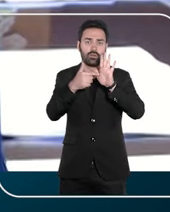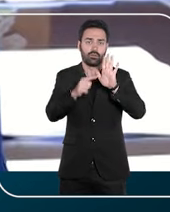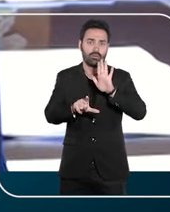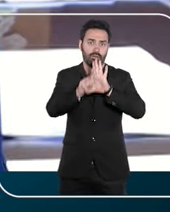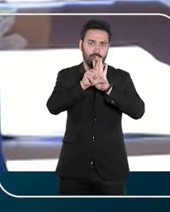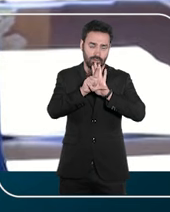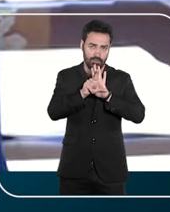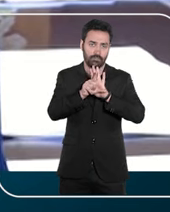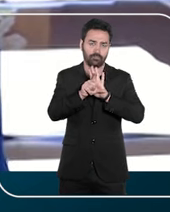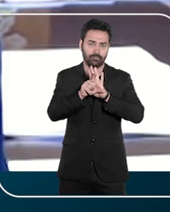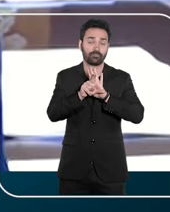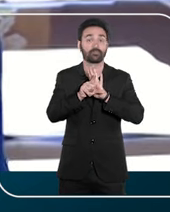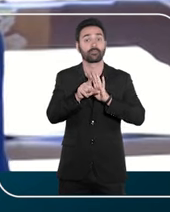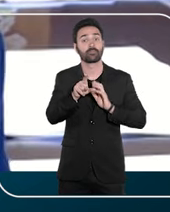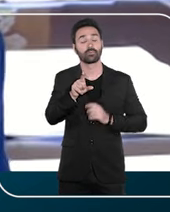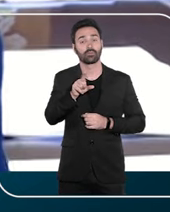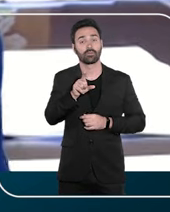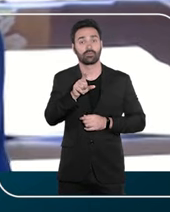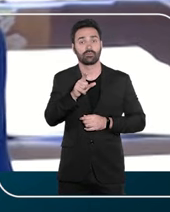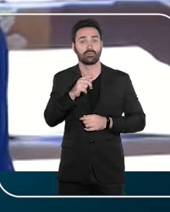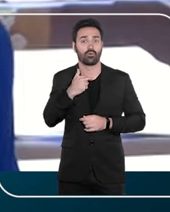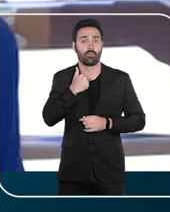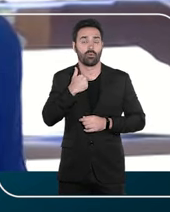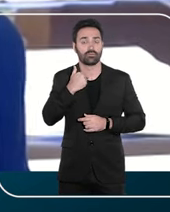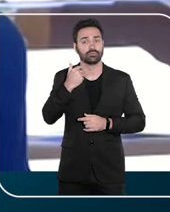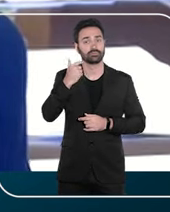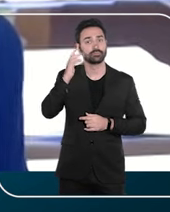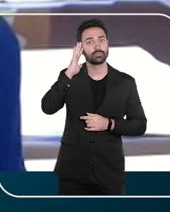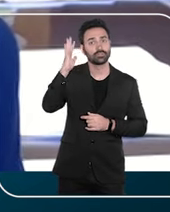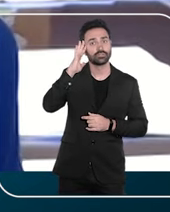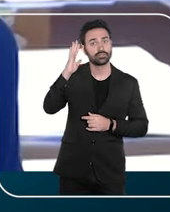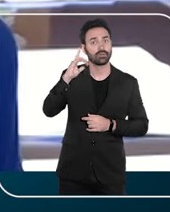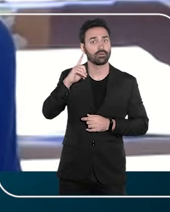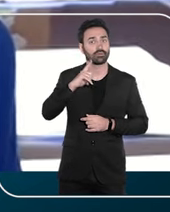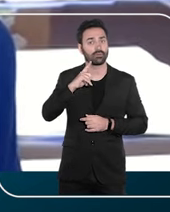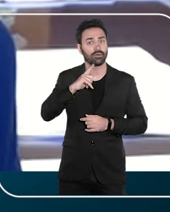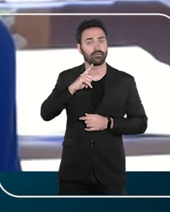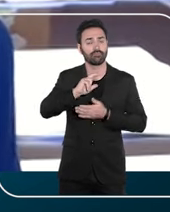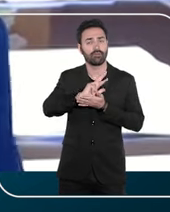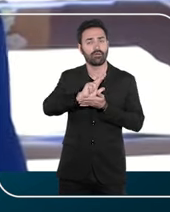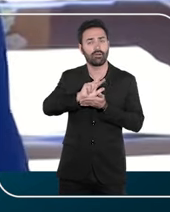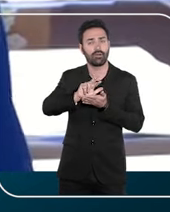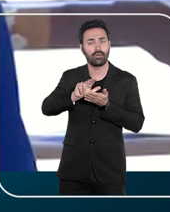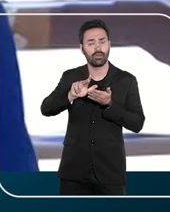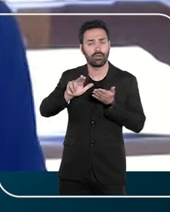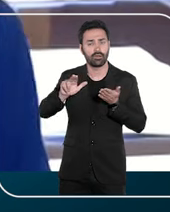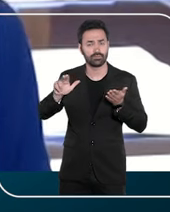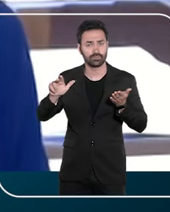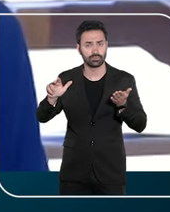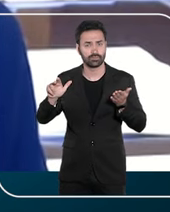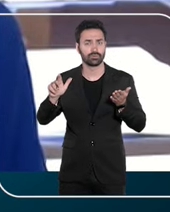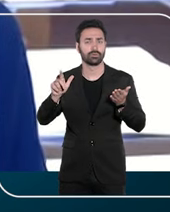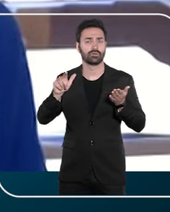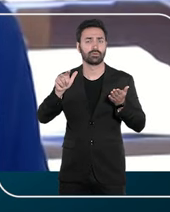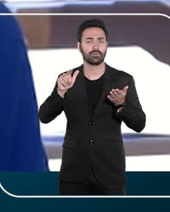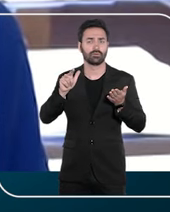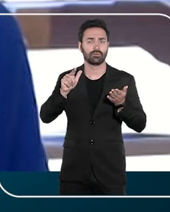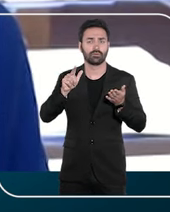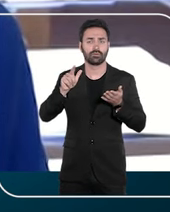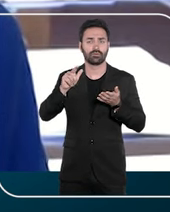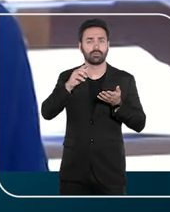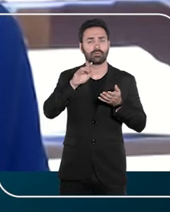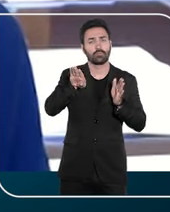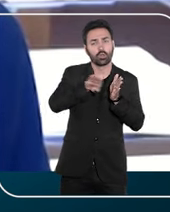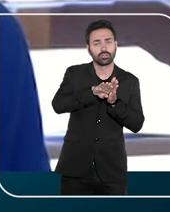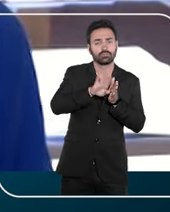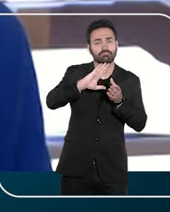possível se pensar na quantidade de feitos que são distribuídos aqui todos os anos.